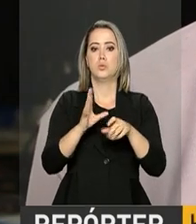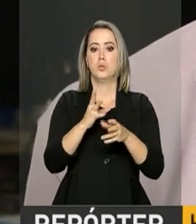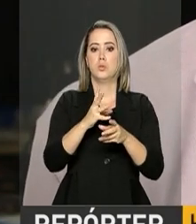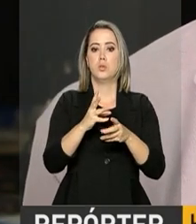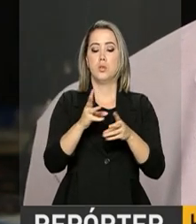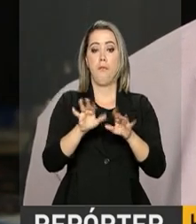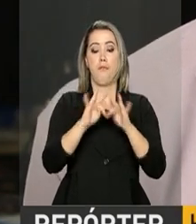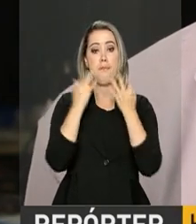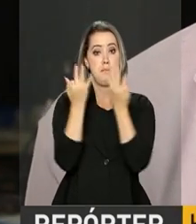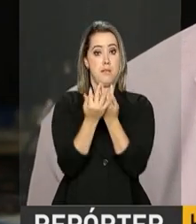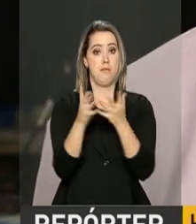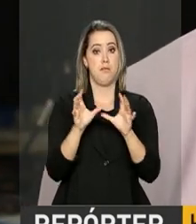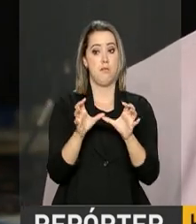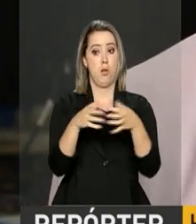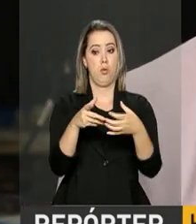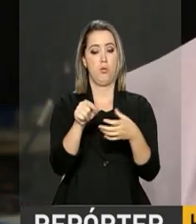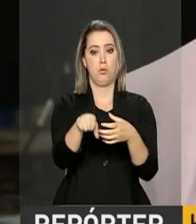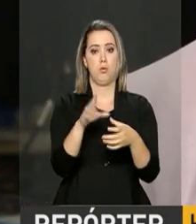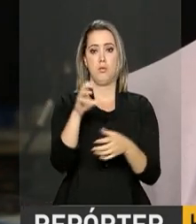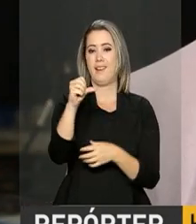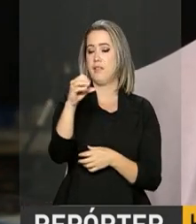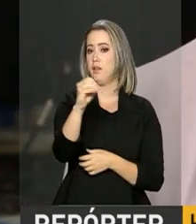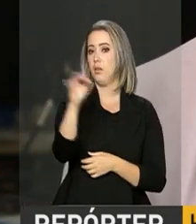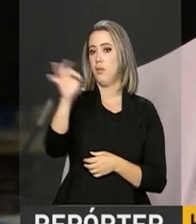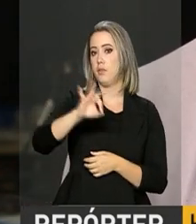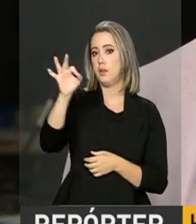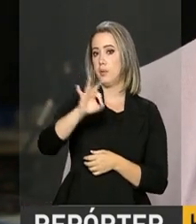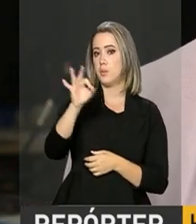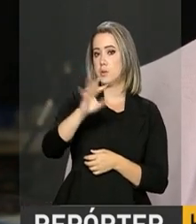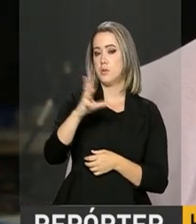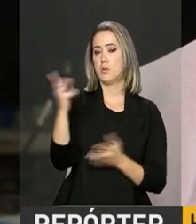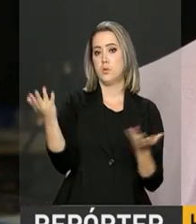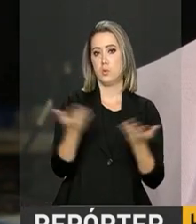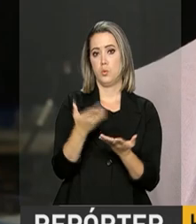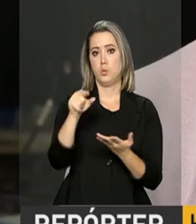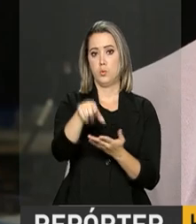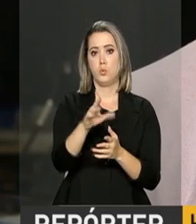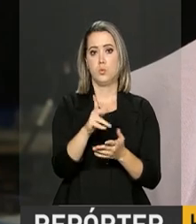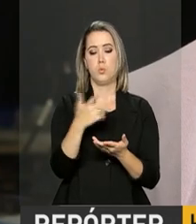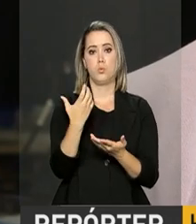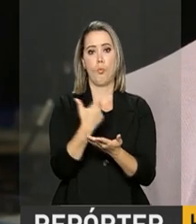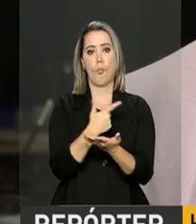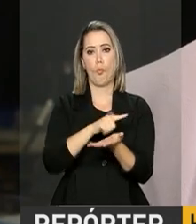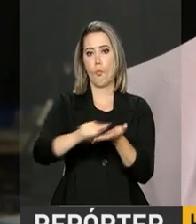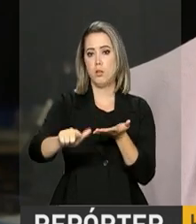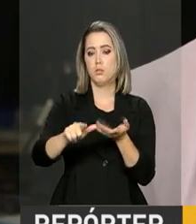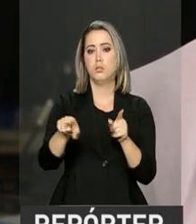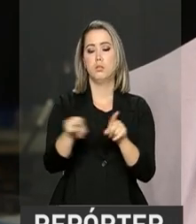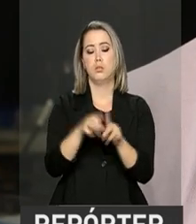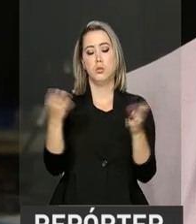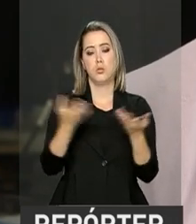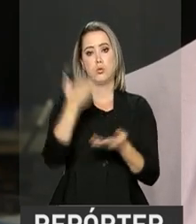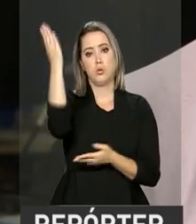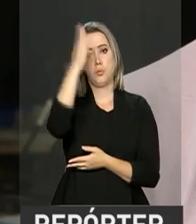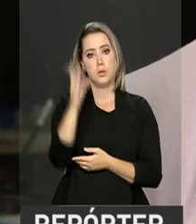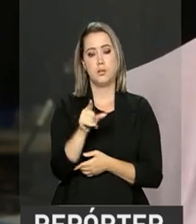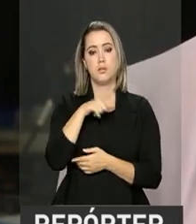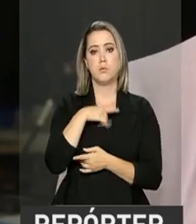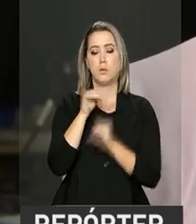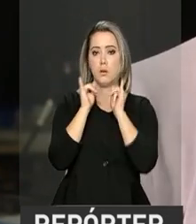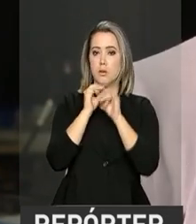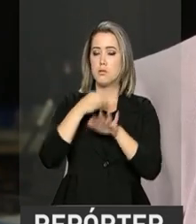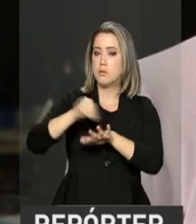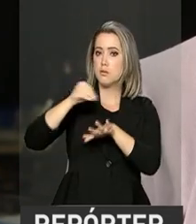agricultura familiar, que compõe 90% da região semiárida brasileira, ter acesso a